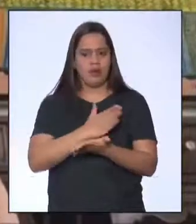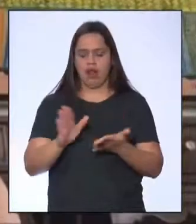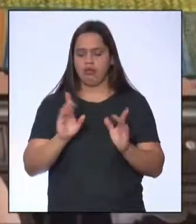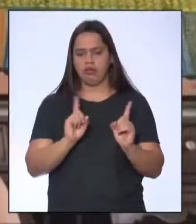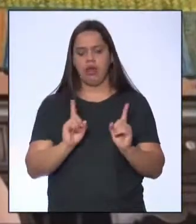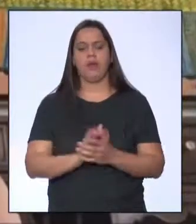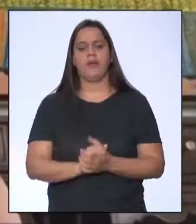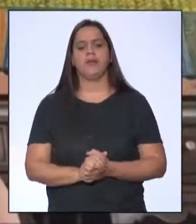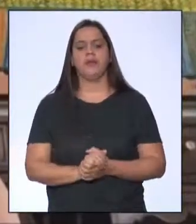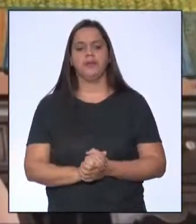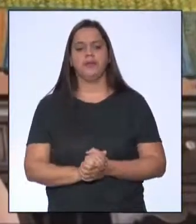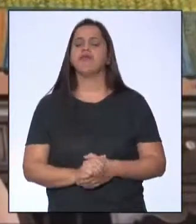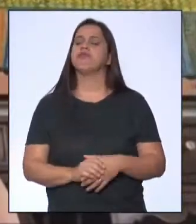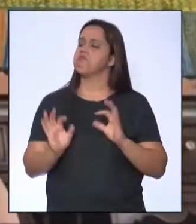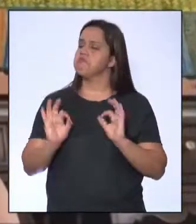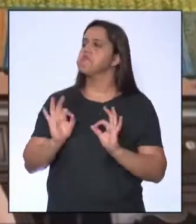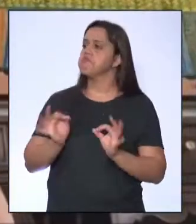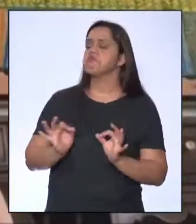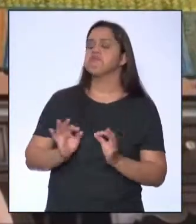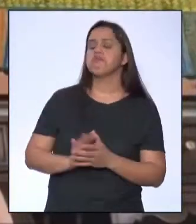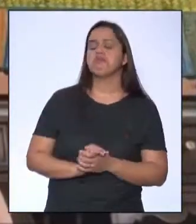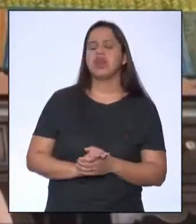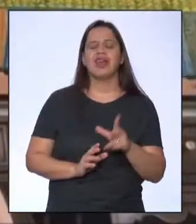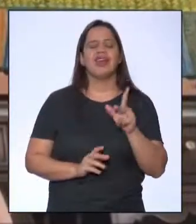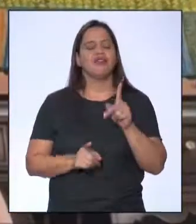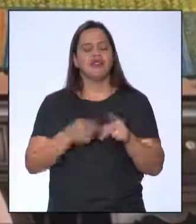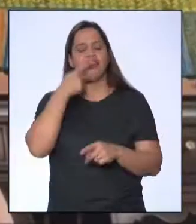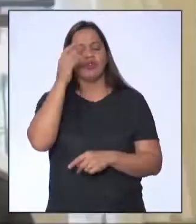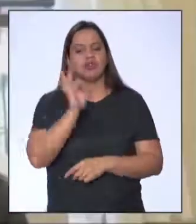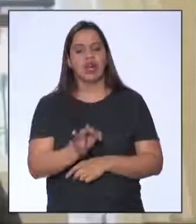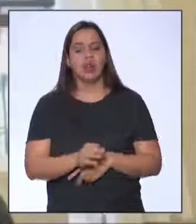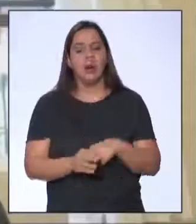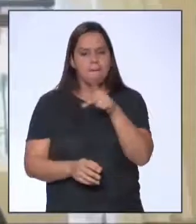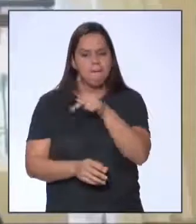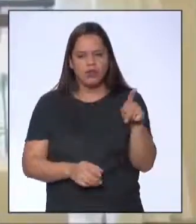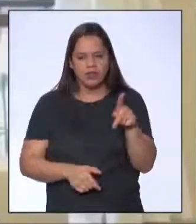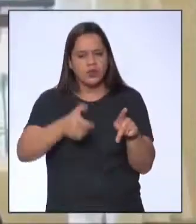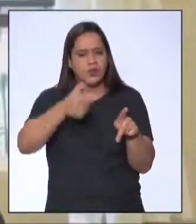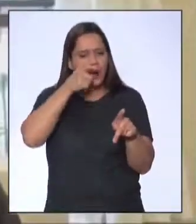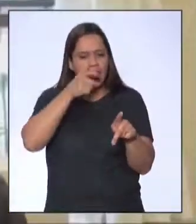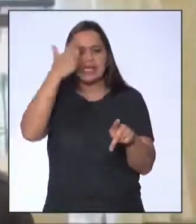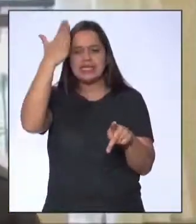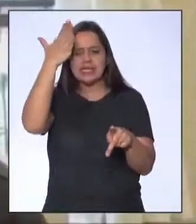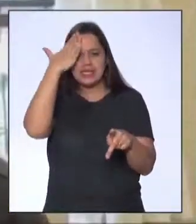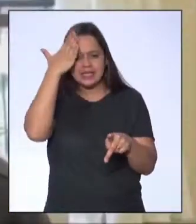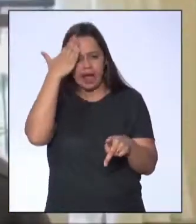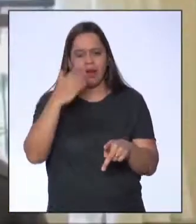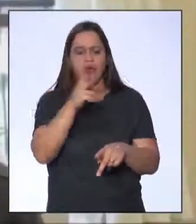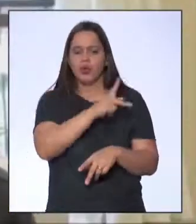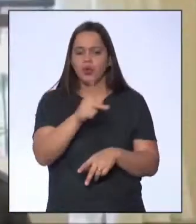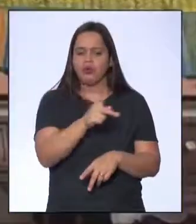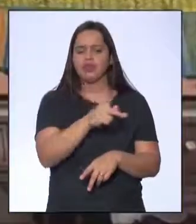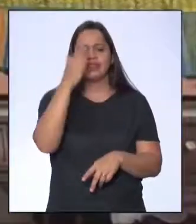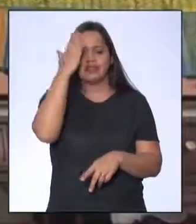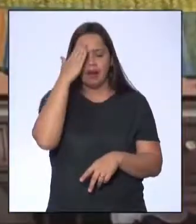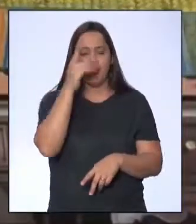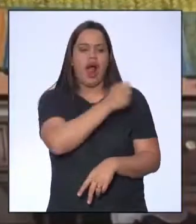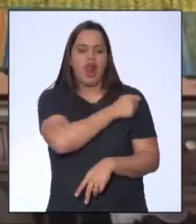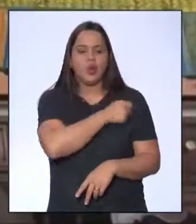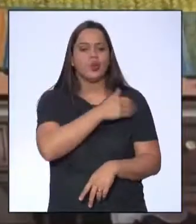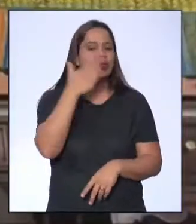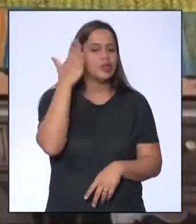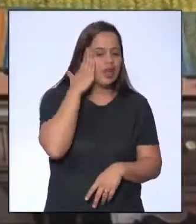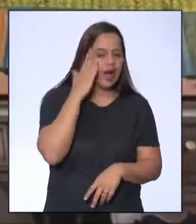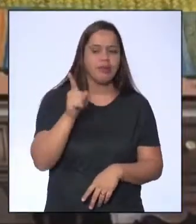certíssima. Professor sabe. O aluno que sabe, o aluno que não sabe. Na verdade, nenhum